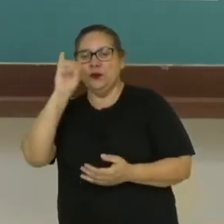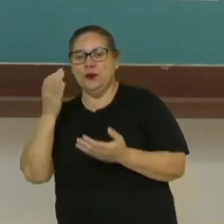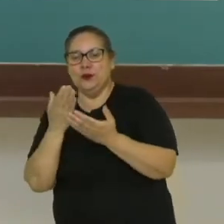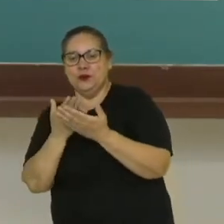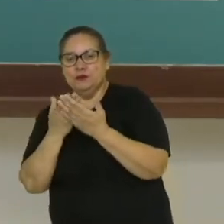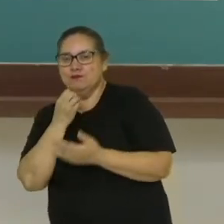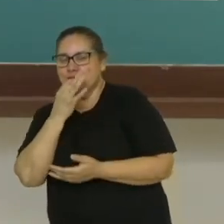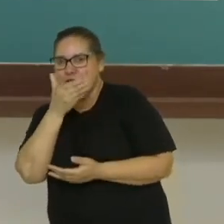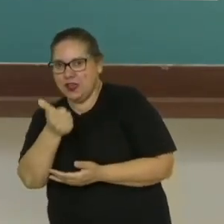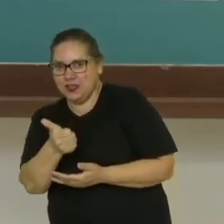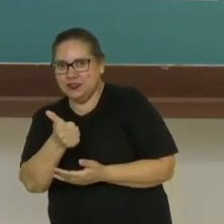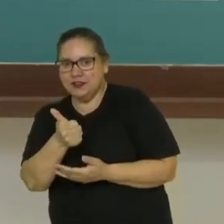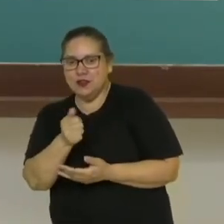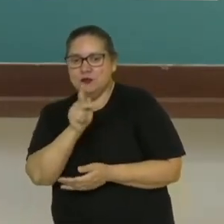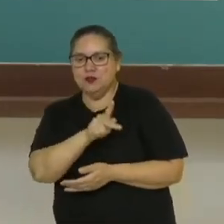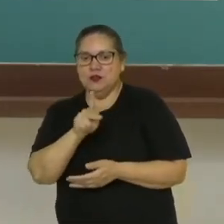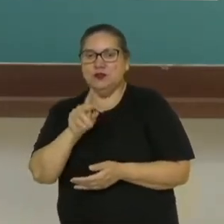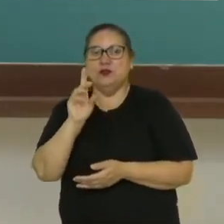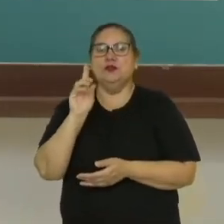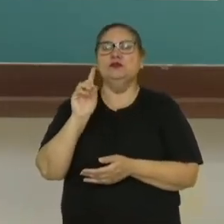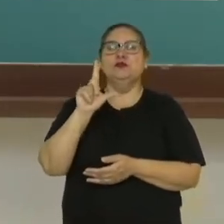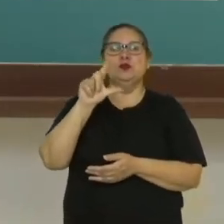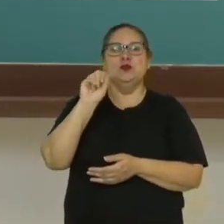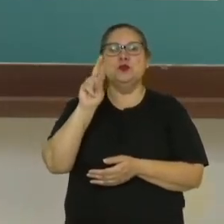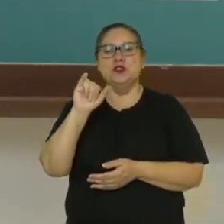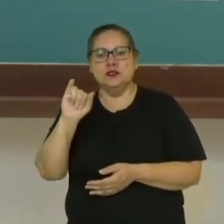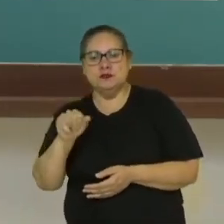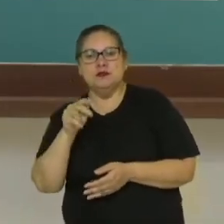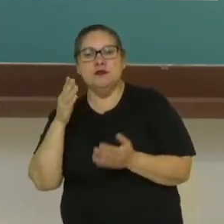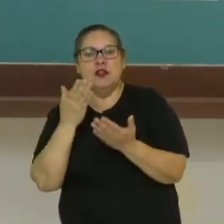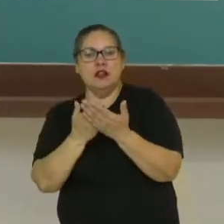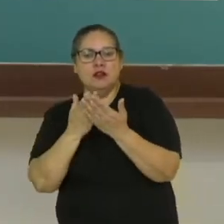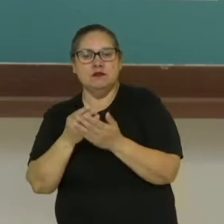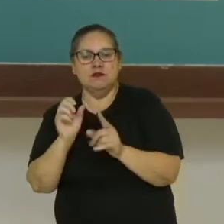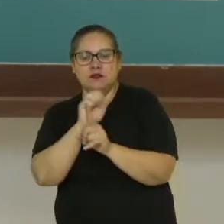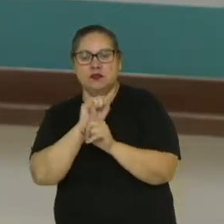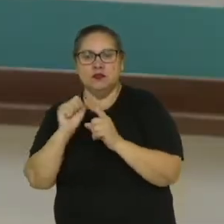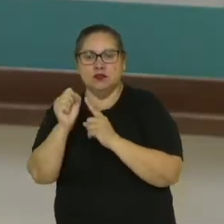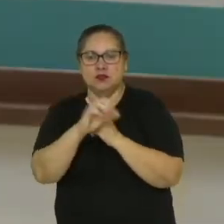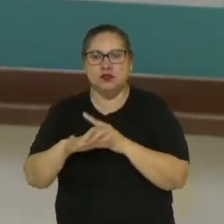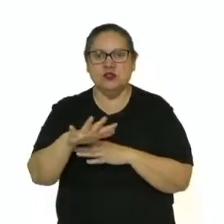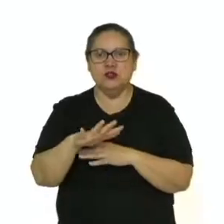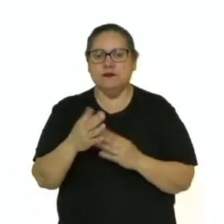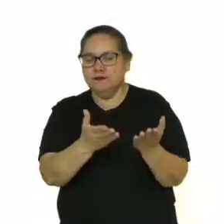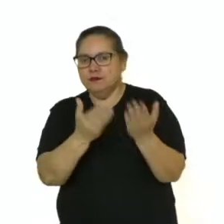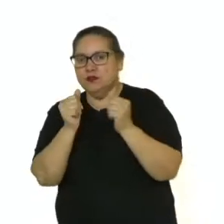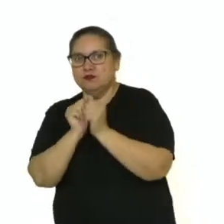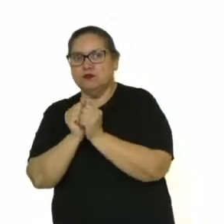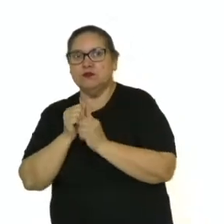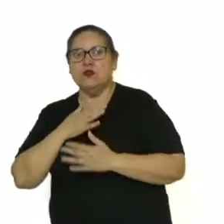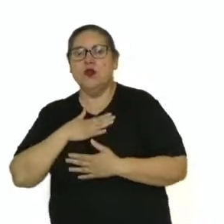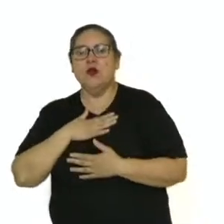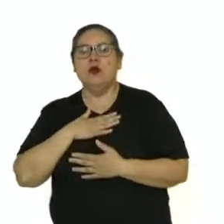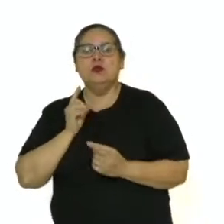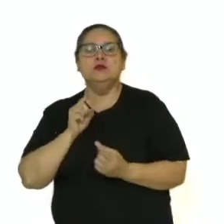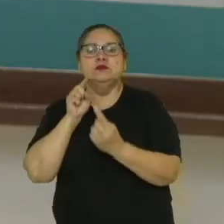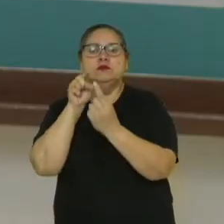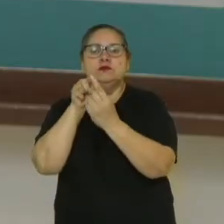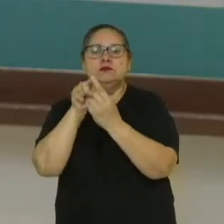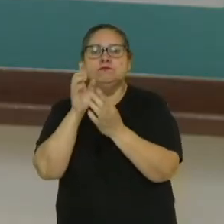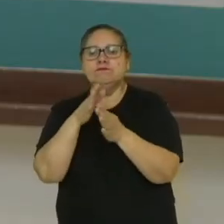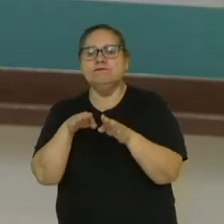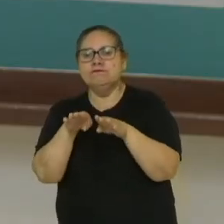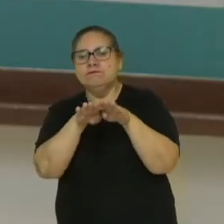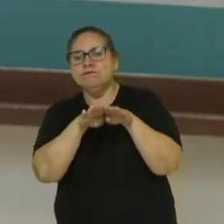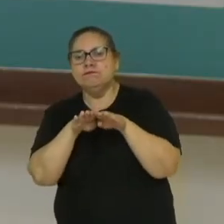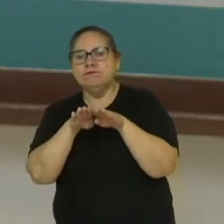Olá, tudo bem? Professor Demetrio na área, mais uma aula aí de Sociologia. Vem comigo? Hoje vamos retomar